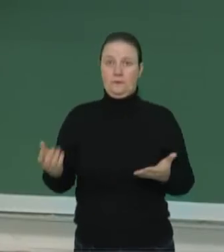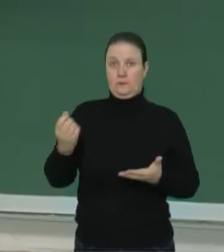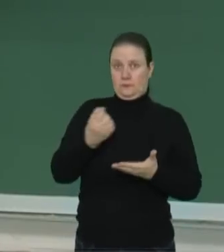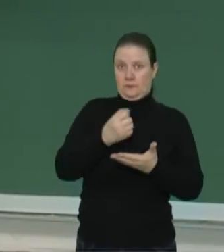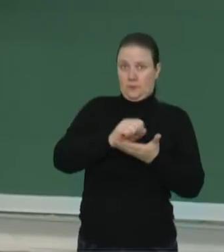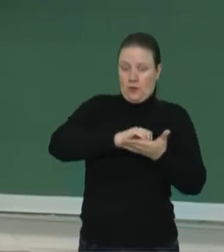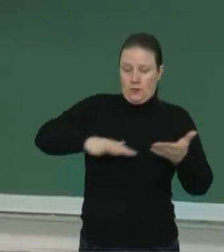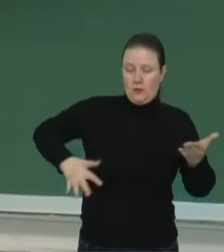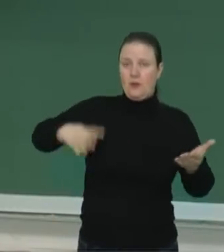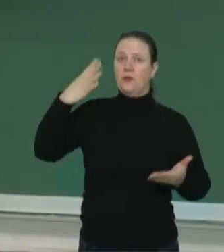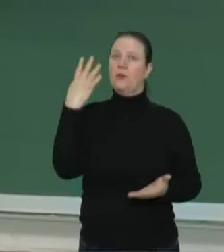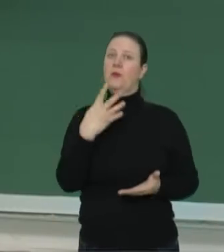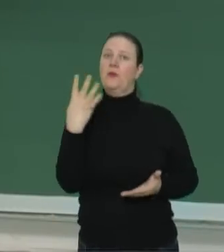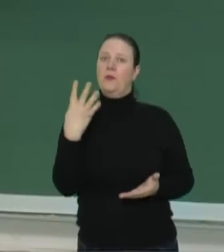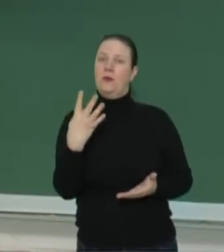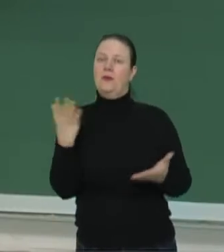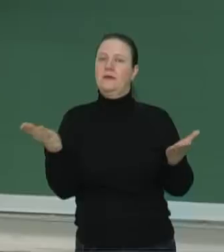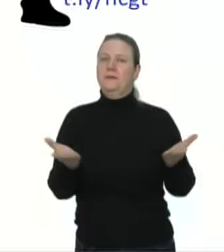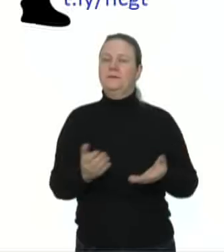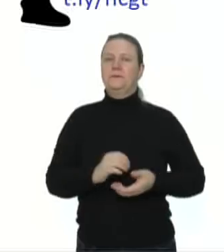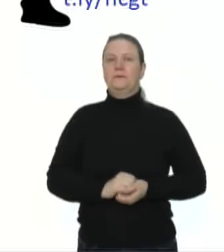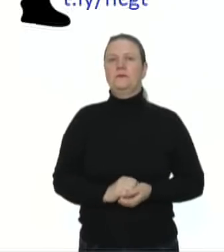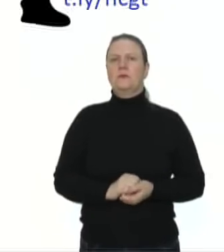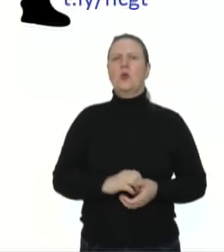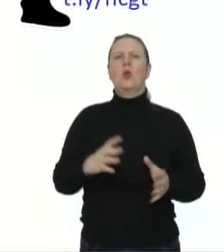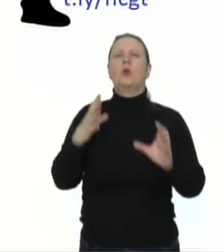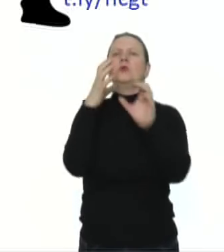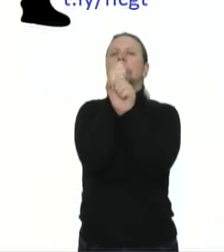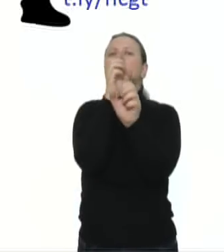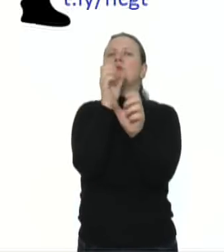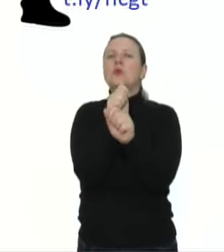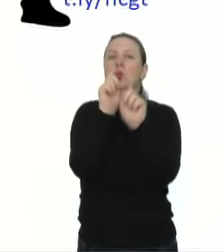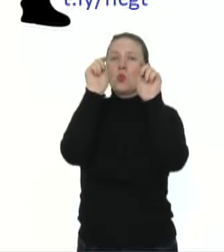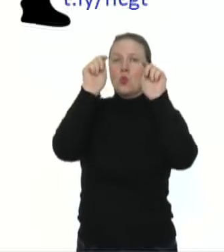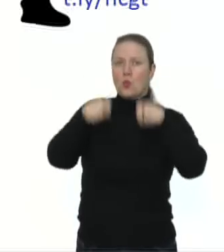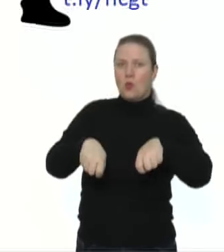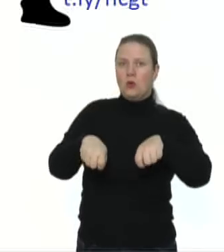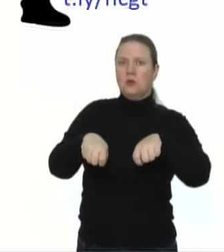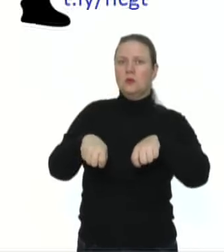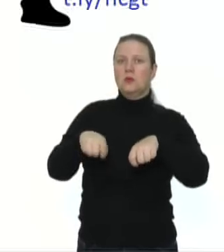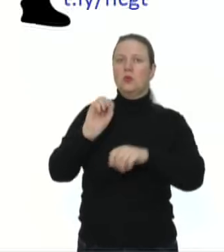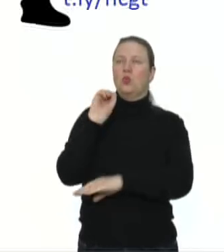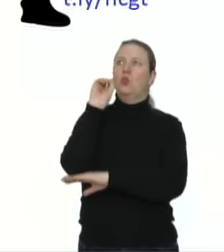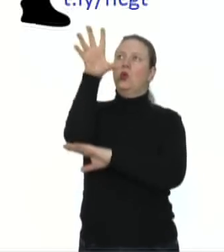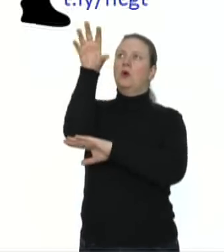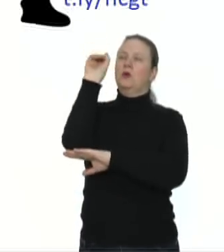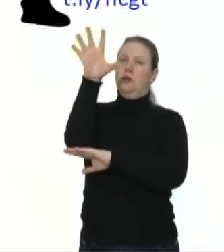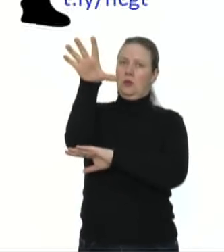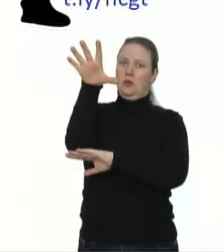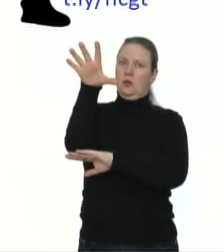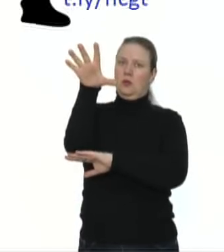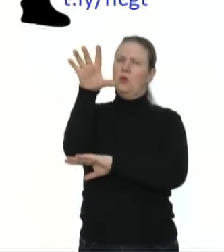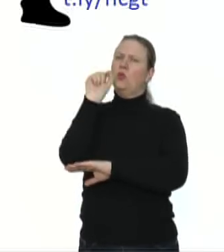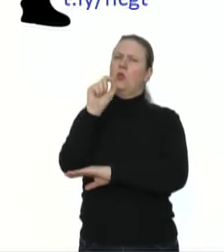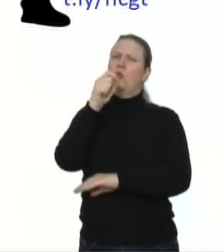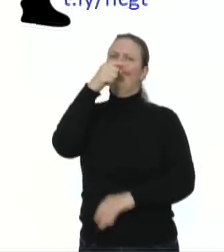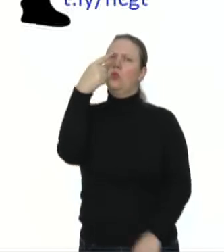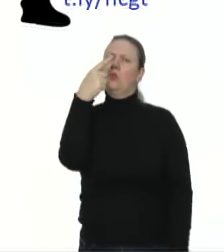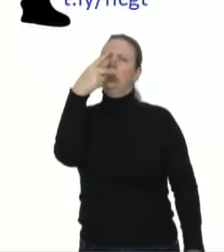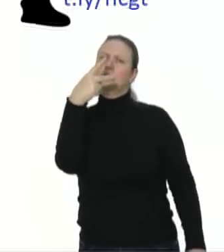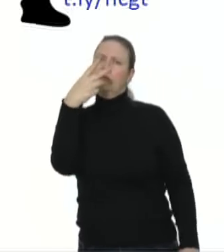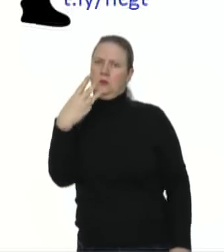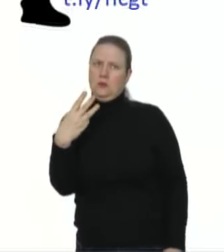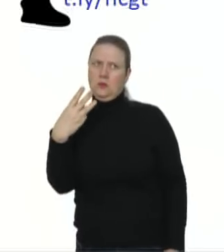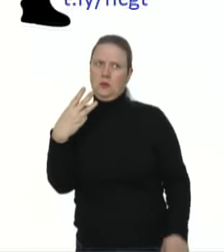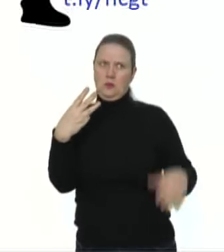Quarto e último exercício da nossa aula. Quantos pontos pode valer uma cesta no basquete? 1, 2 ou